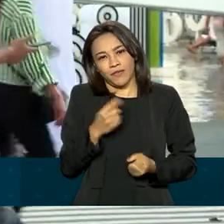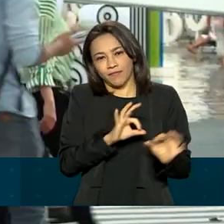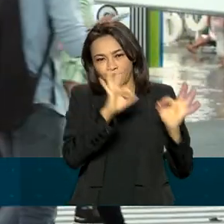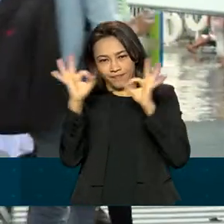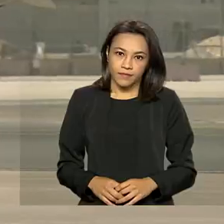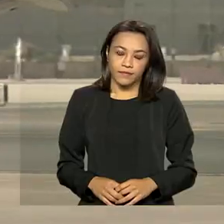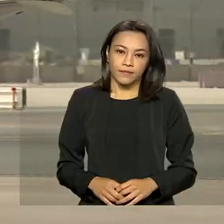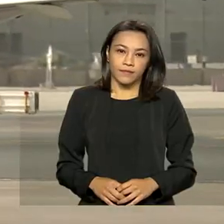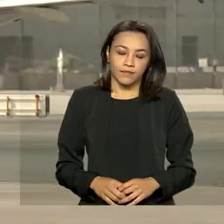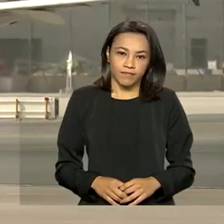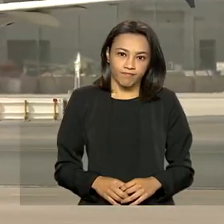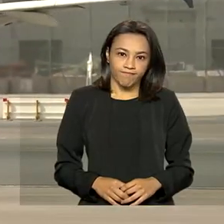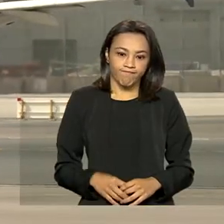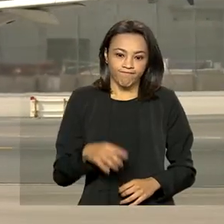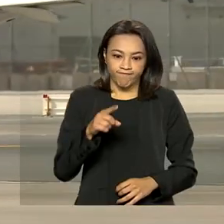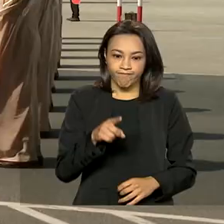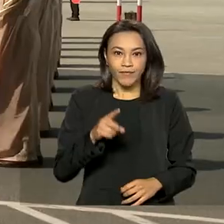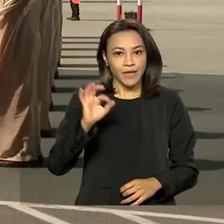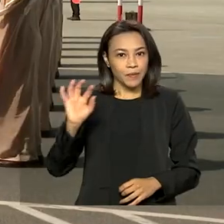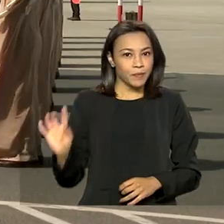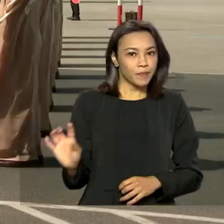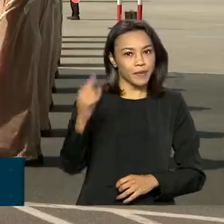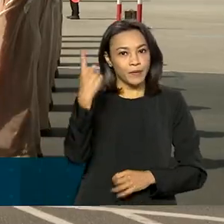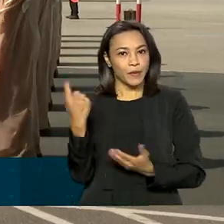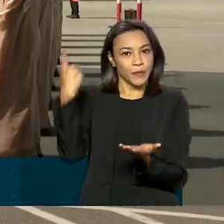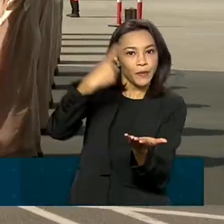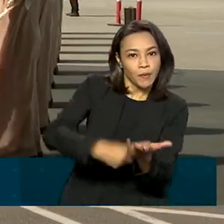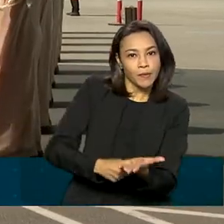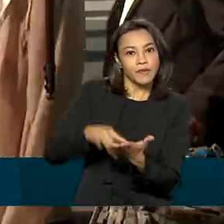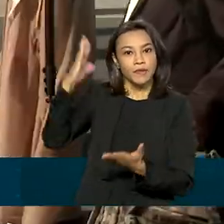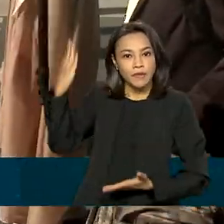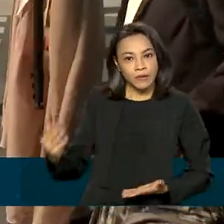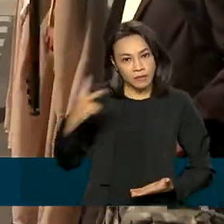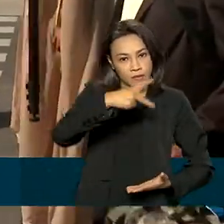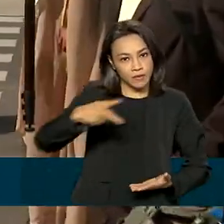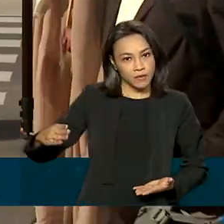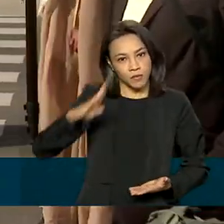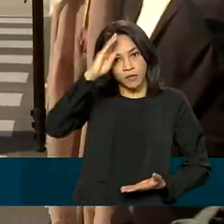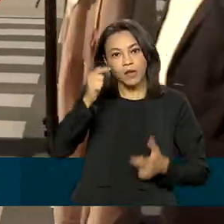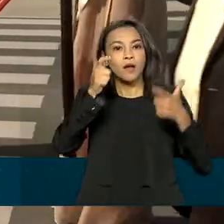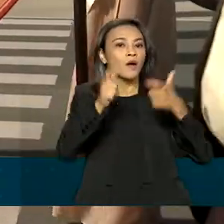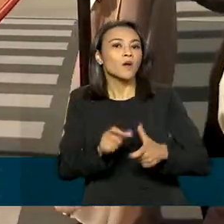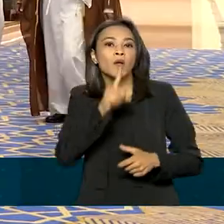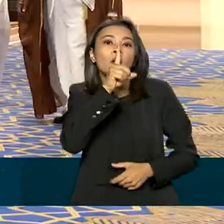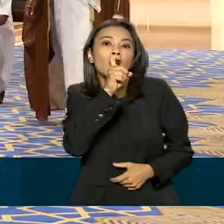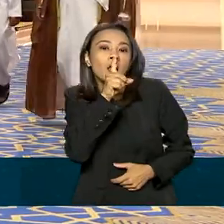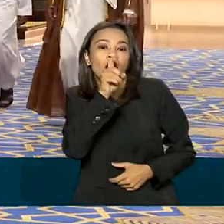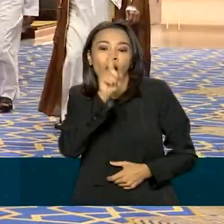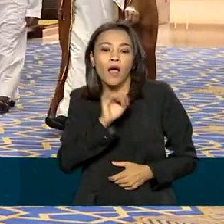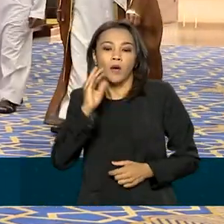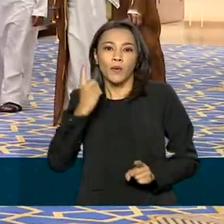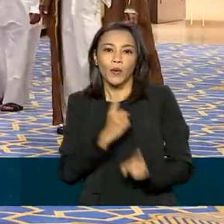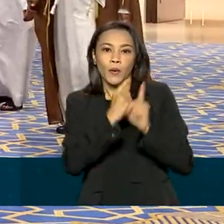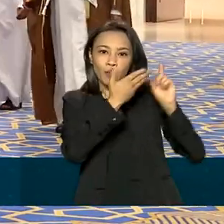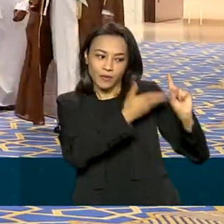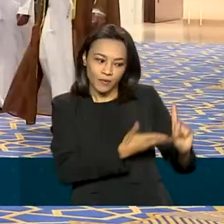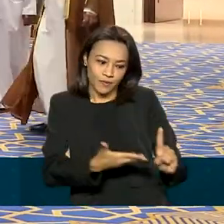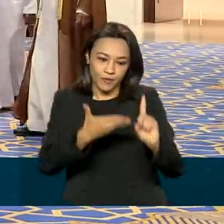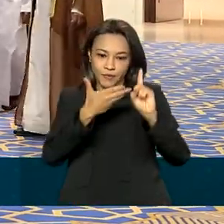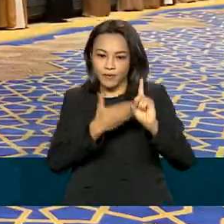reportagem. A primeira agenda do presidente Jair Bolsonaro em Dubai foi um encontro com o emir de Dubai